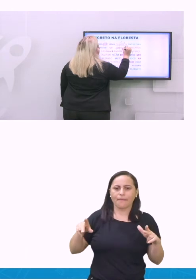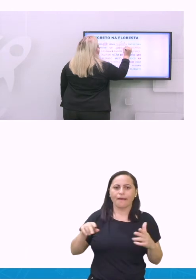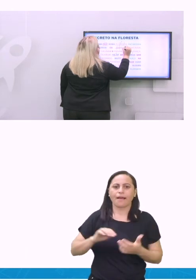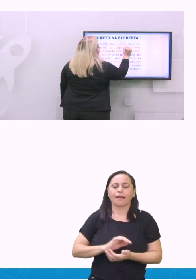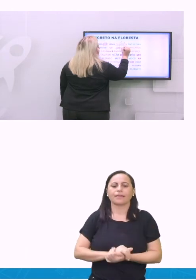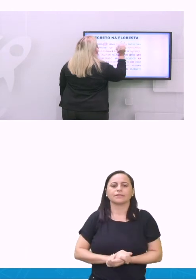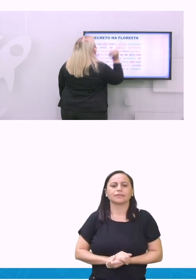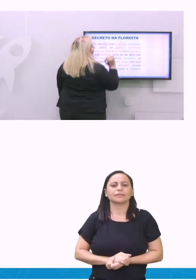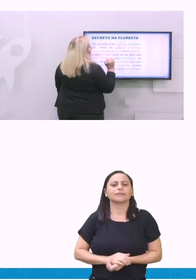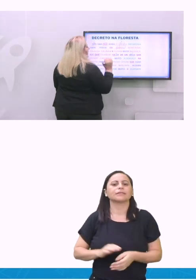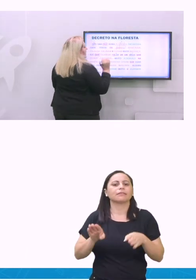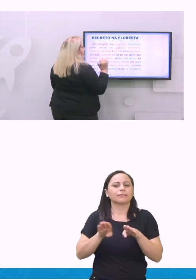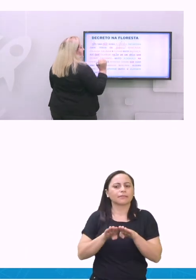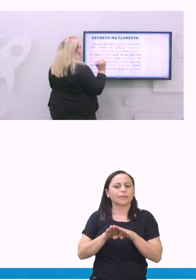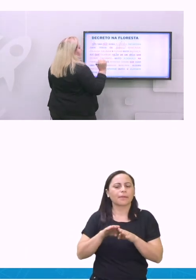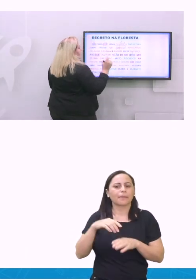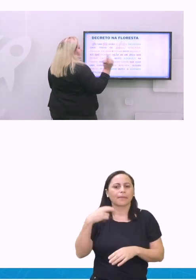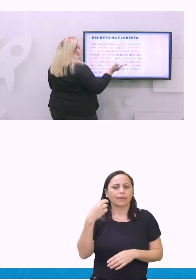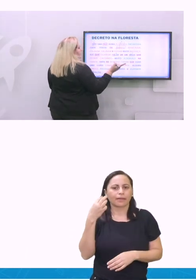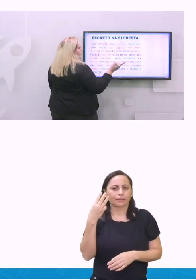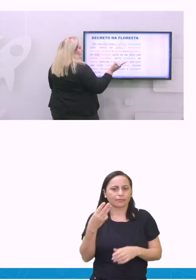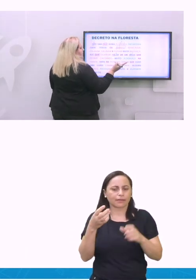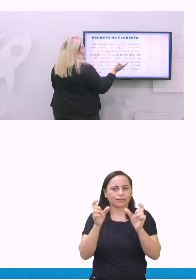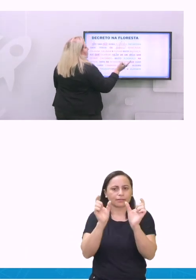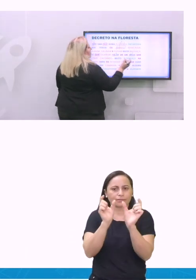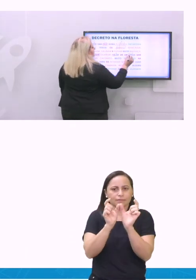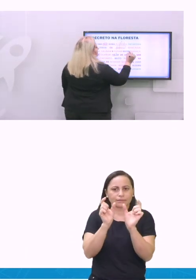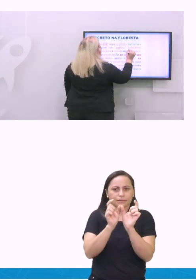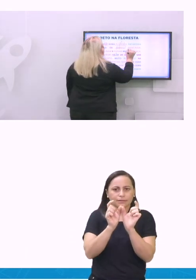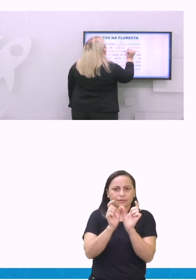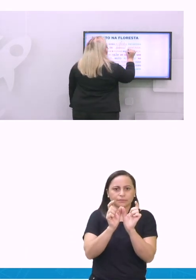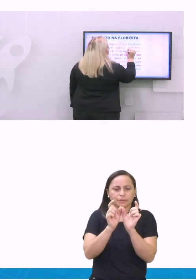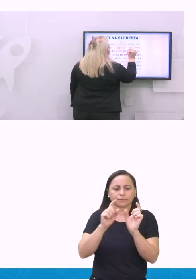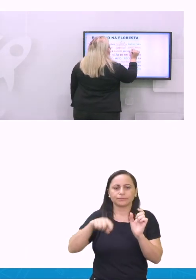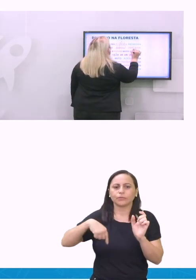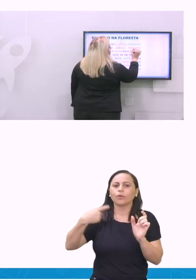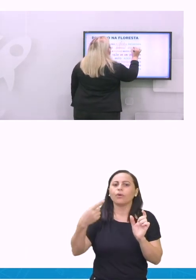mais. Também 3. E a terceira, ó.